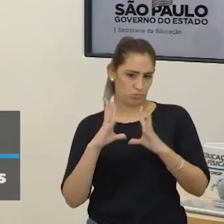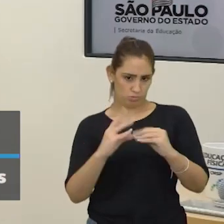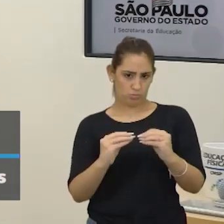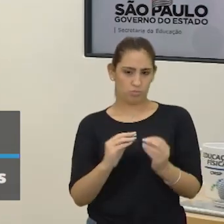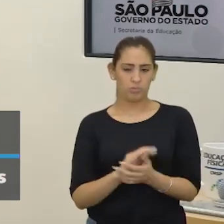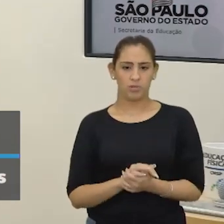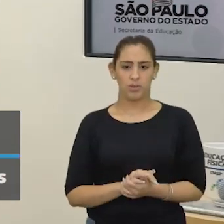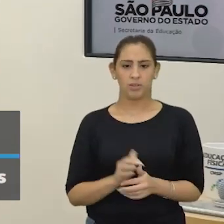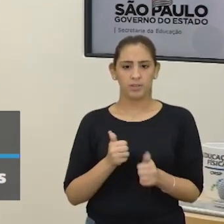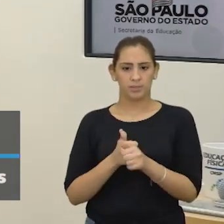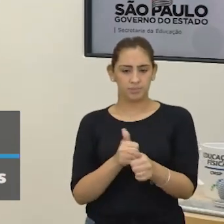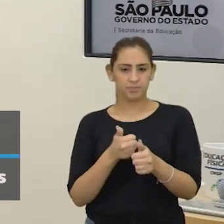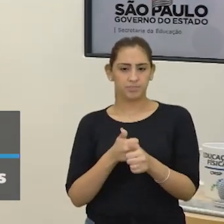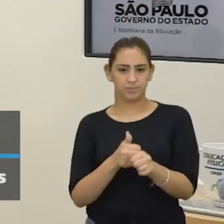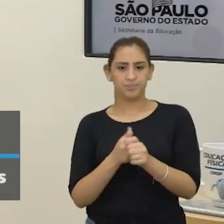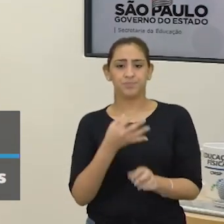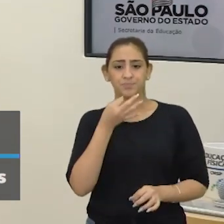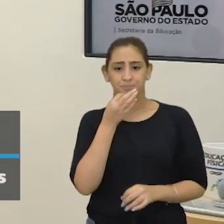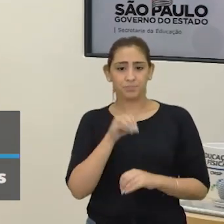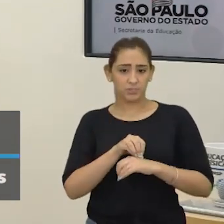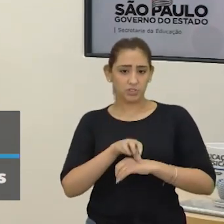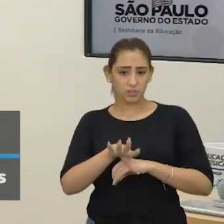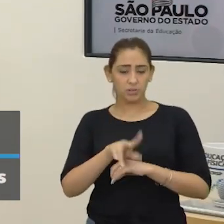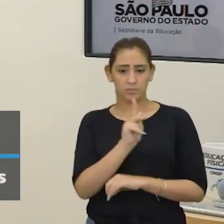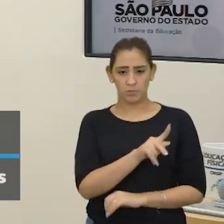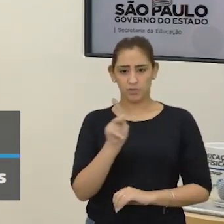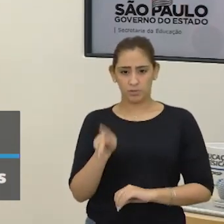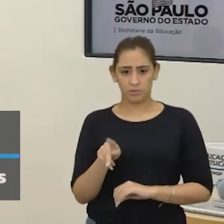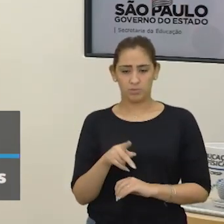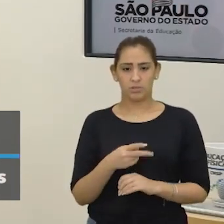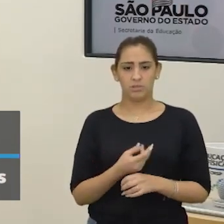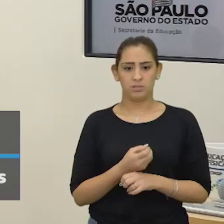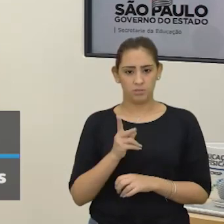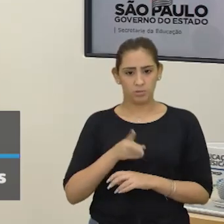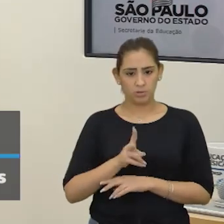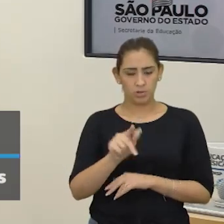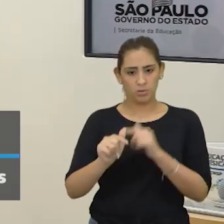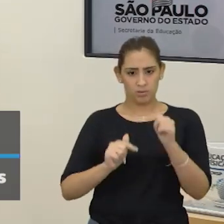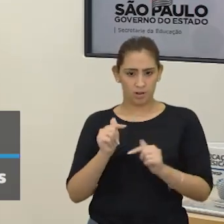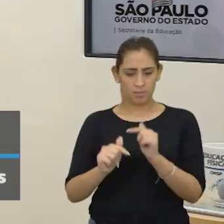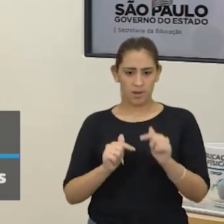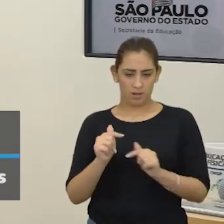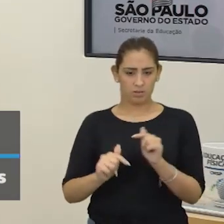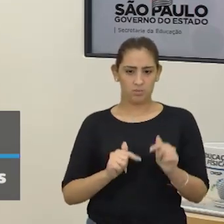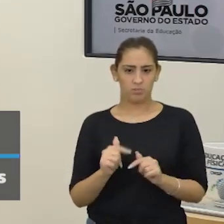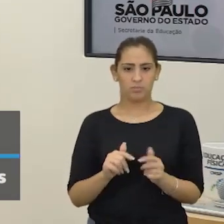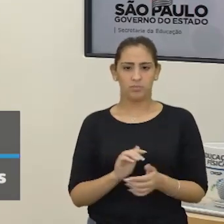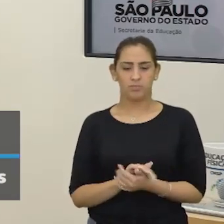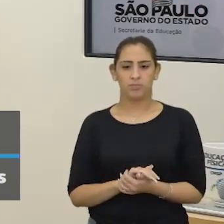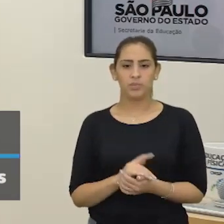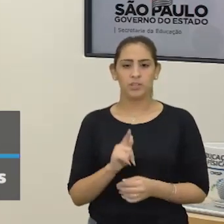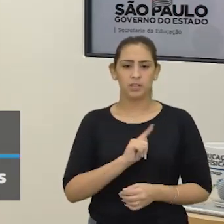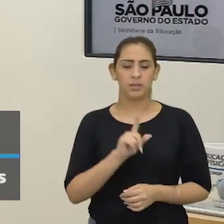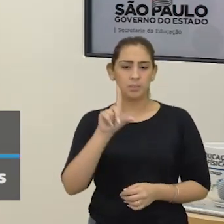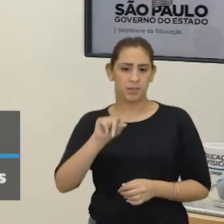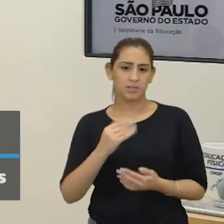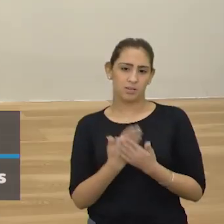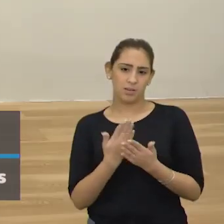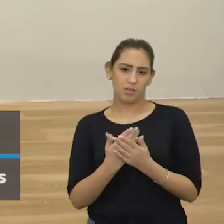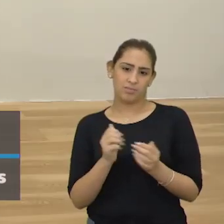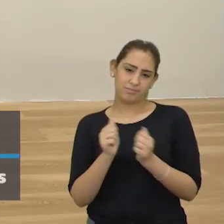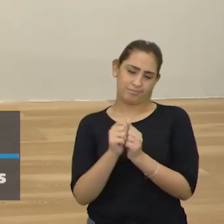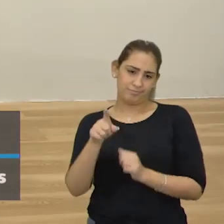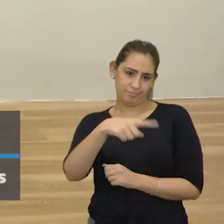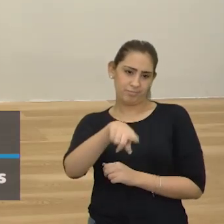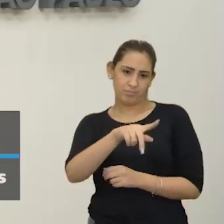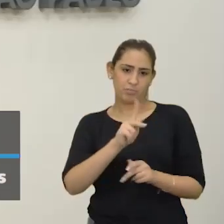transformações e fica como dica para os professores darem continuidade aí ao trabalho, porque a gente sempre tem menos aulas que eles, né, Ju?